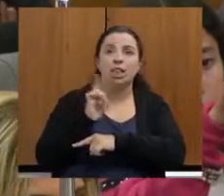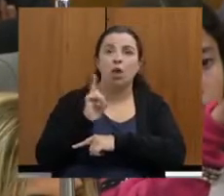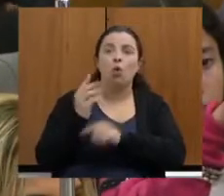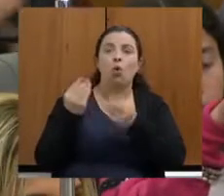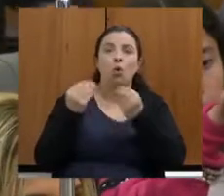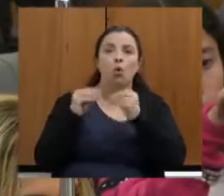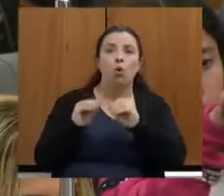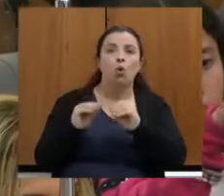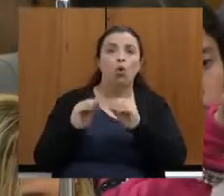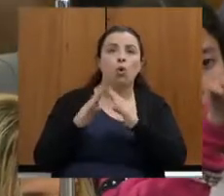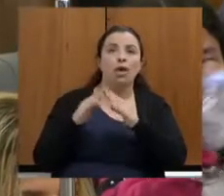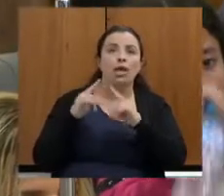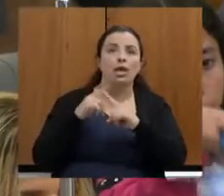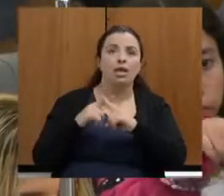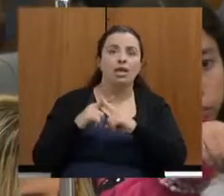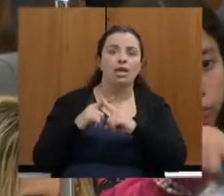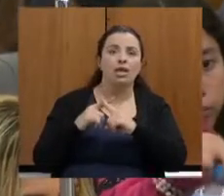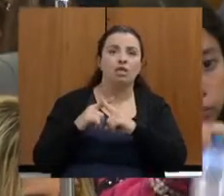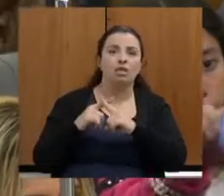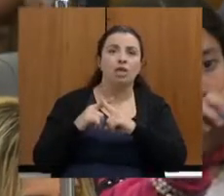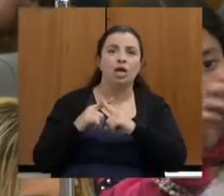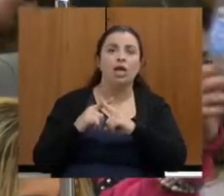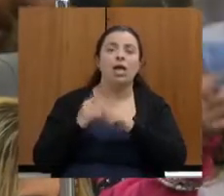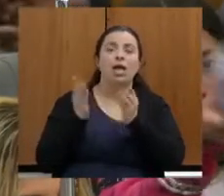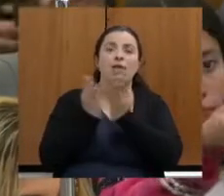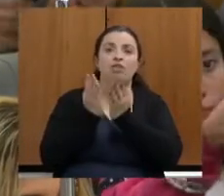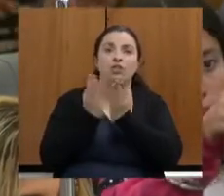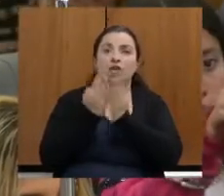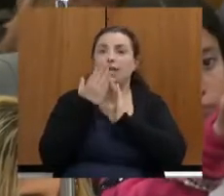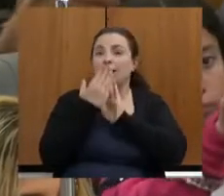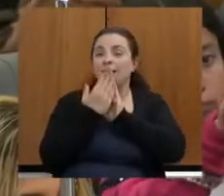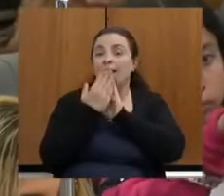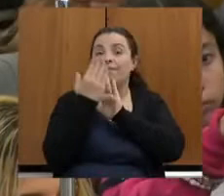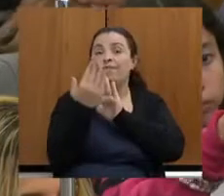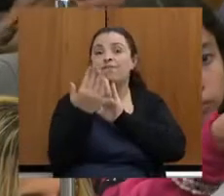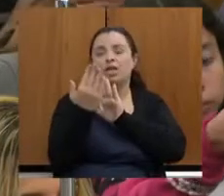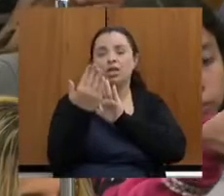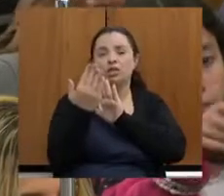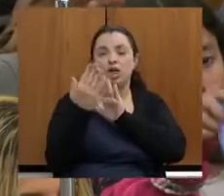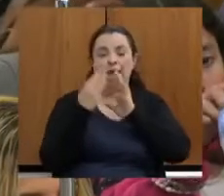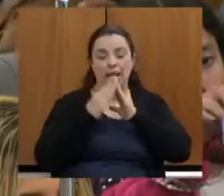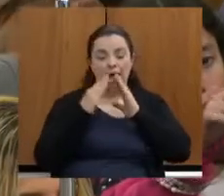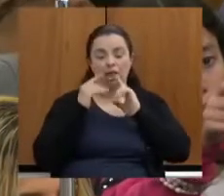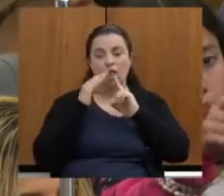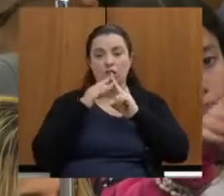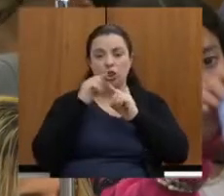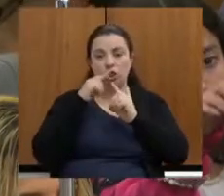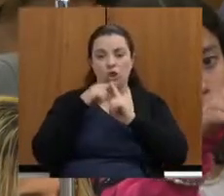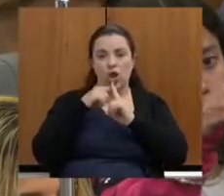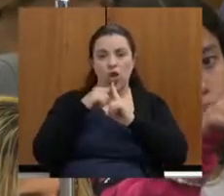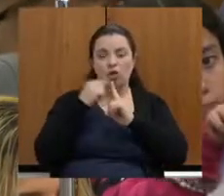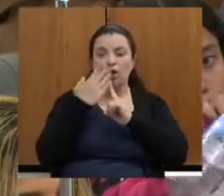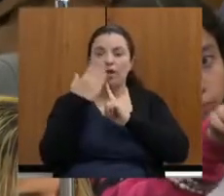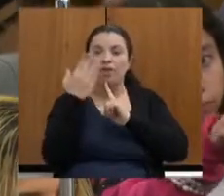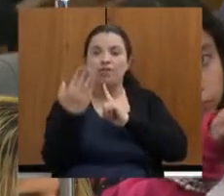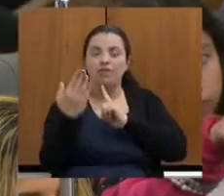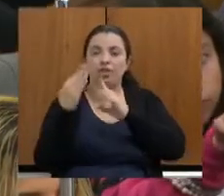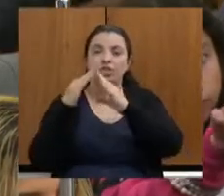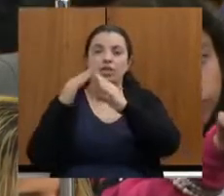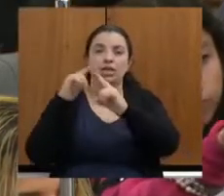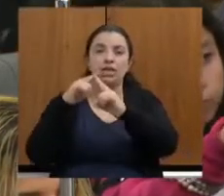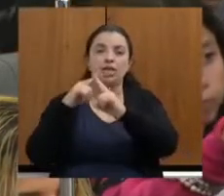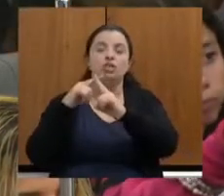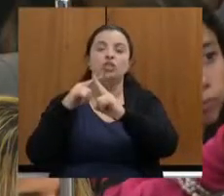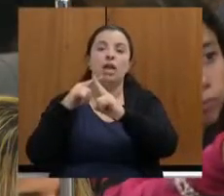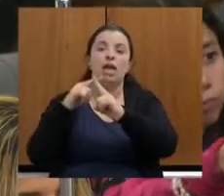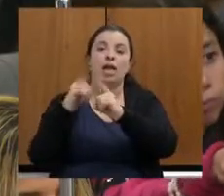evangélica na frente da igreja católica Porque nós sabemos e no mesmo dia tive festa nenhuma